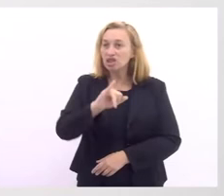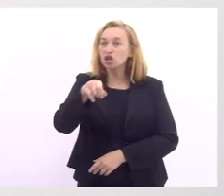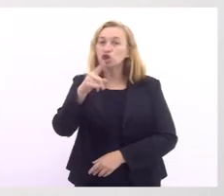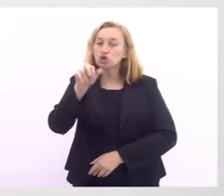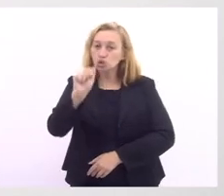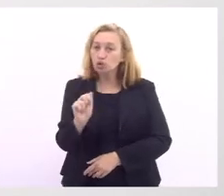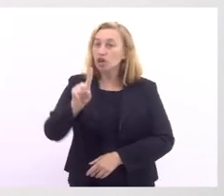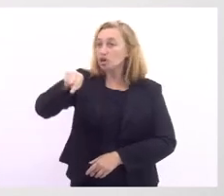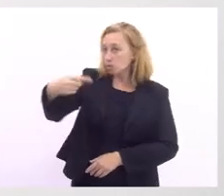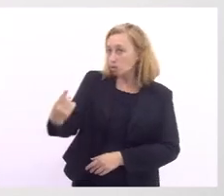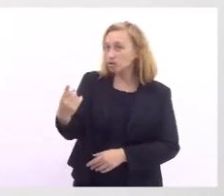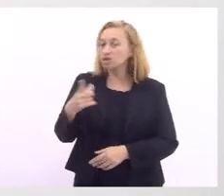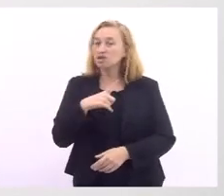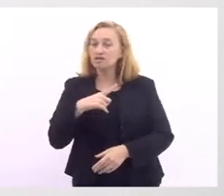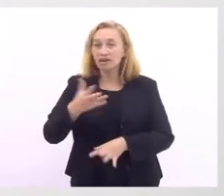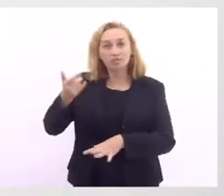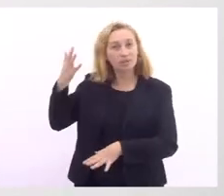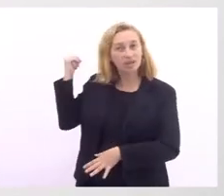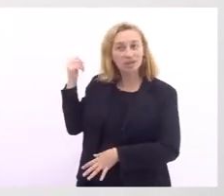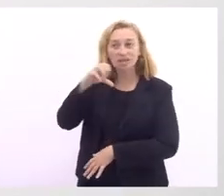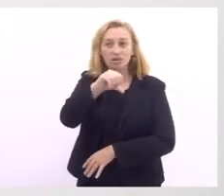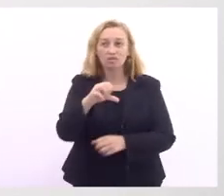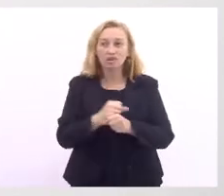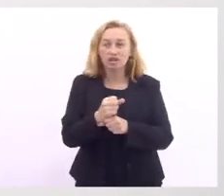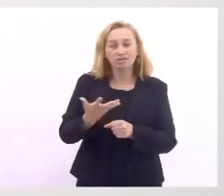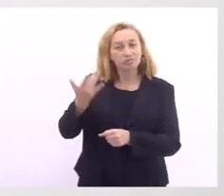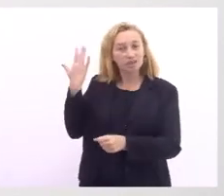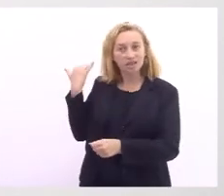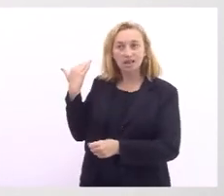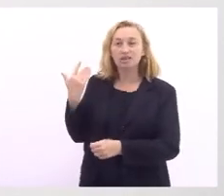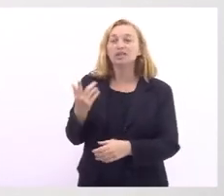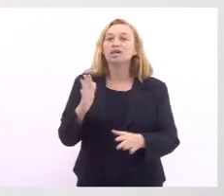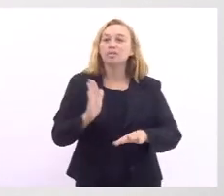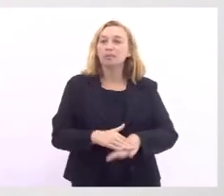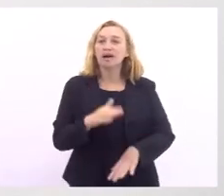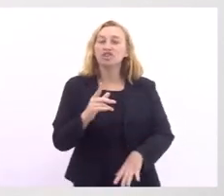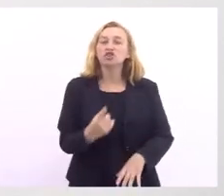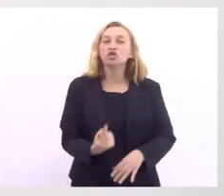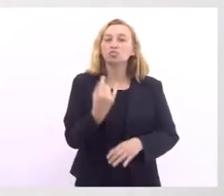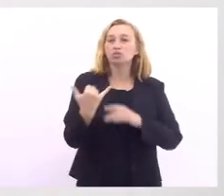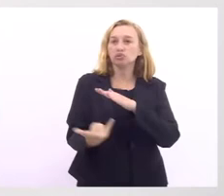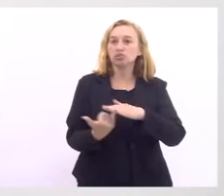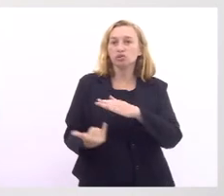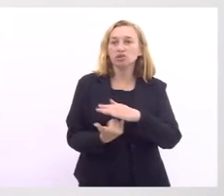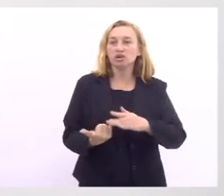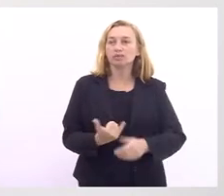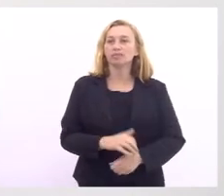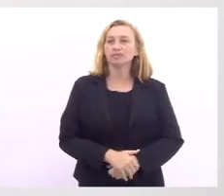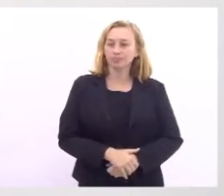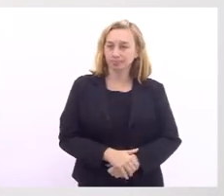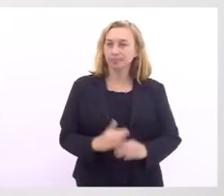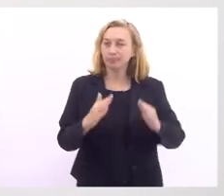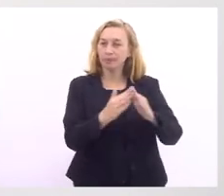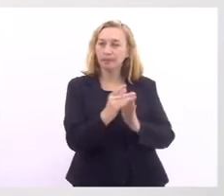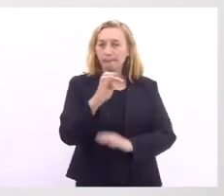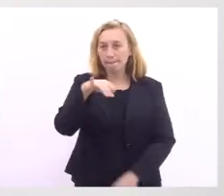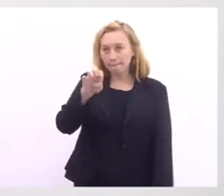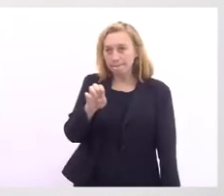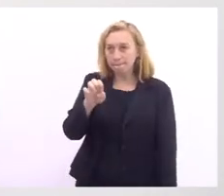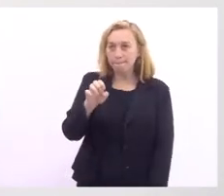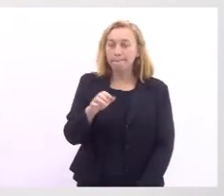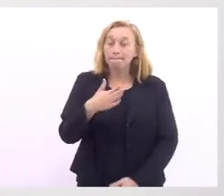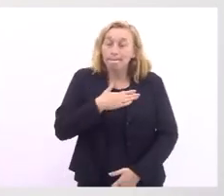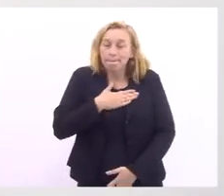como tantos outros que estiveram naquela época lá nove anos atrás e mais do que uma instituição é a casa Fluminense